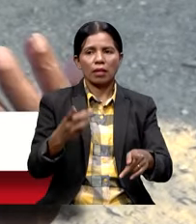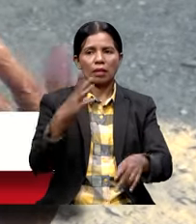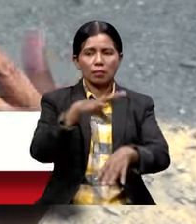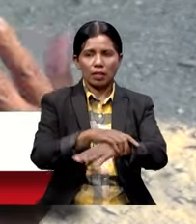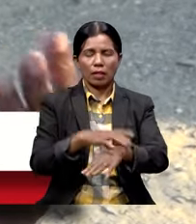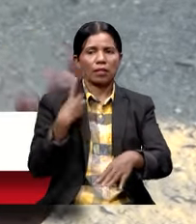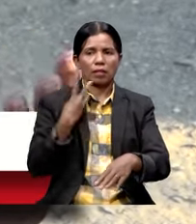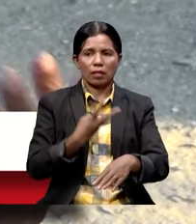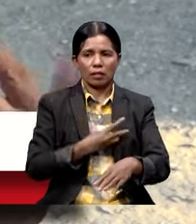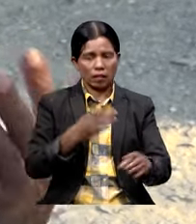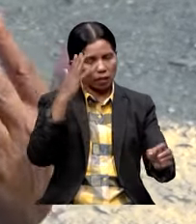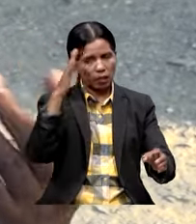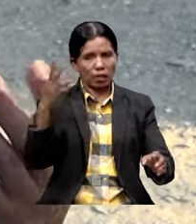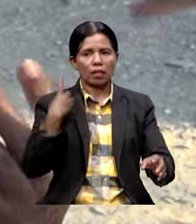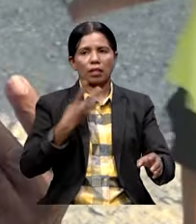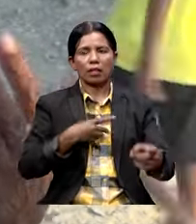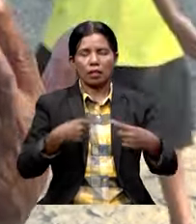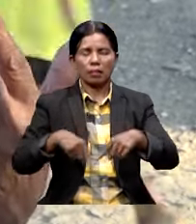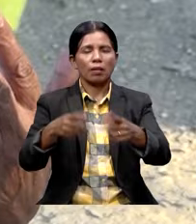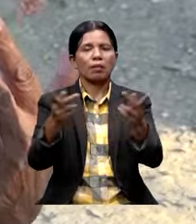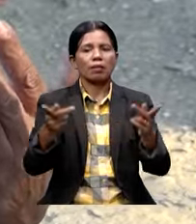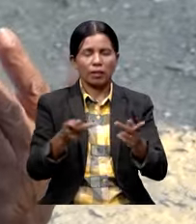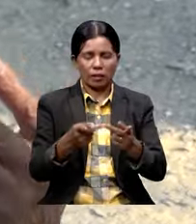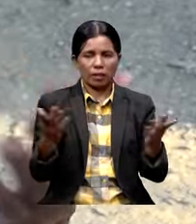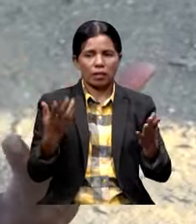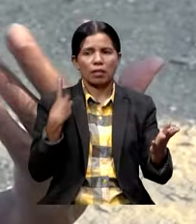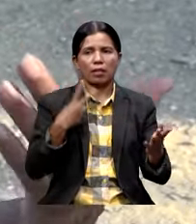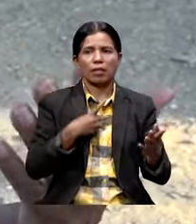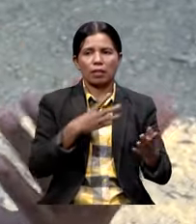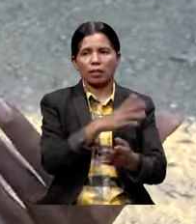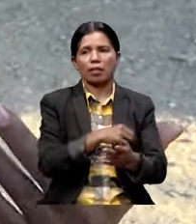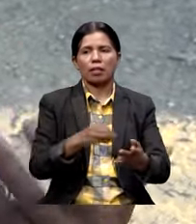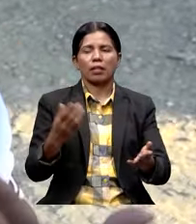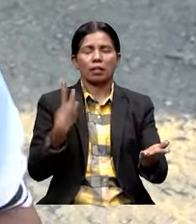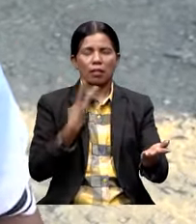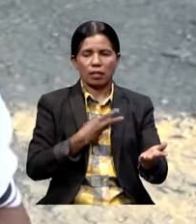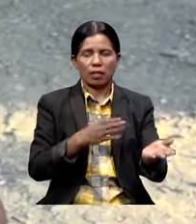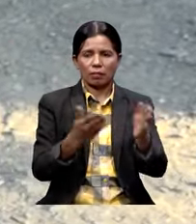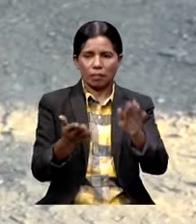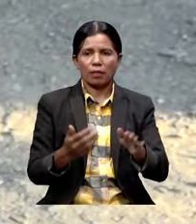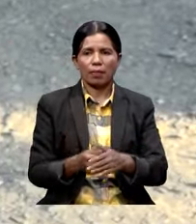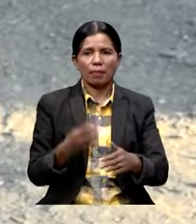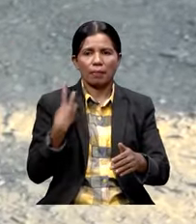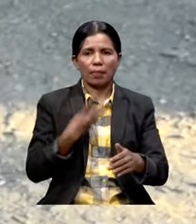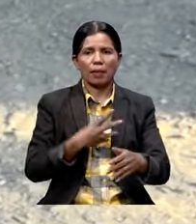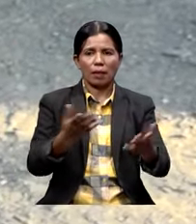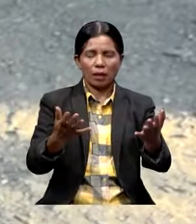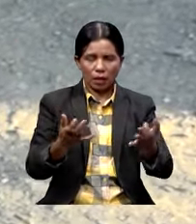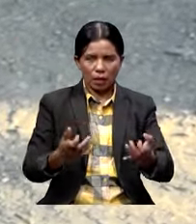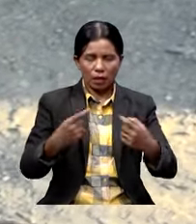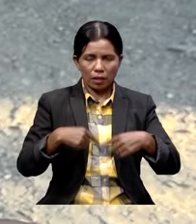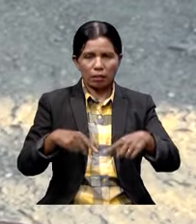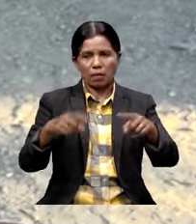sala kari la hatene los ita ne papara hene be ita papara hene be ka o ita ne mate. Ai de ne ma kami karak ba ho dito se